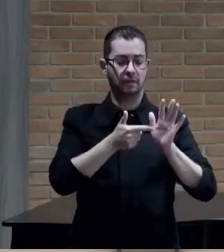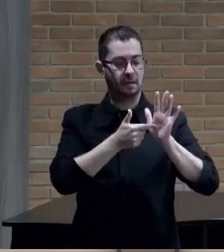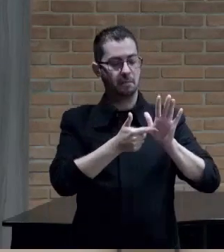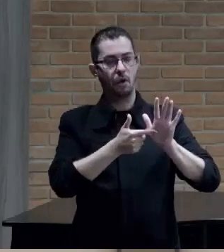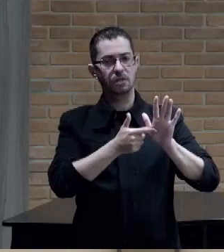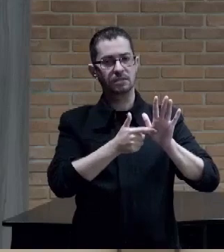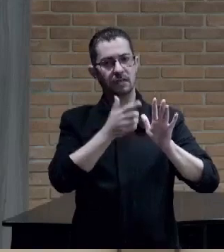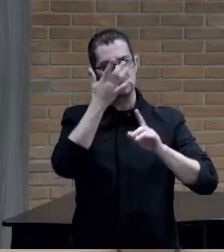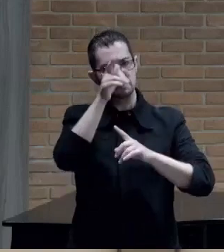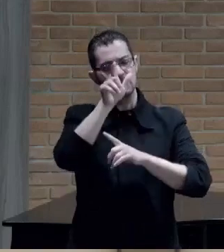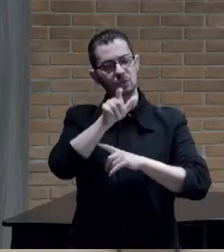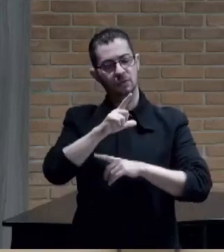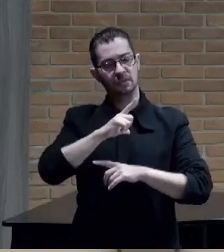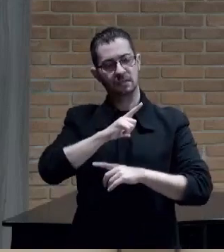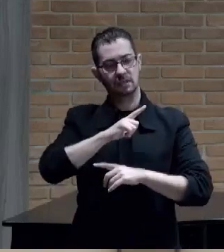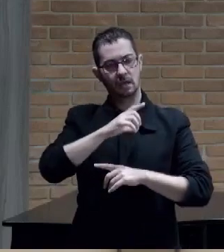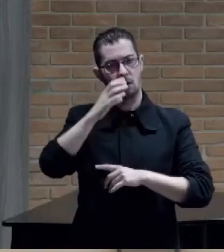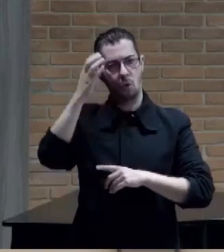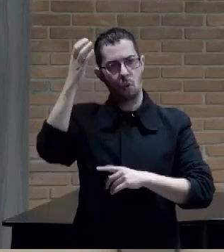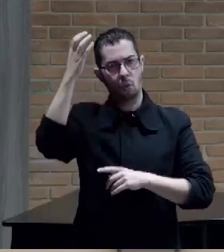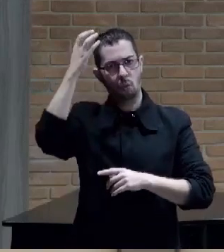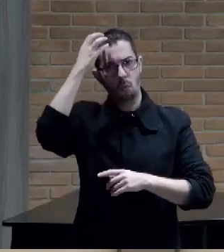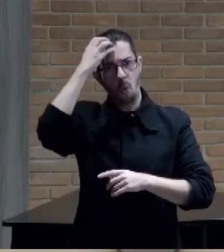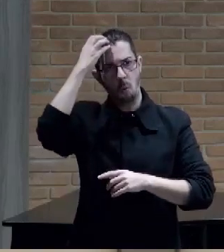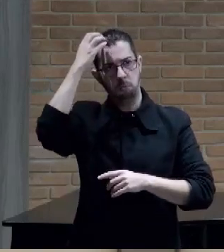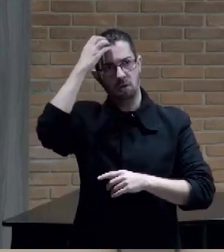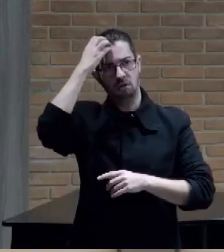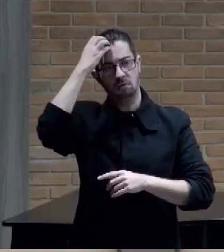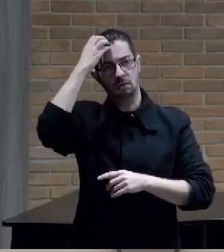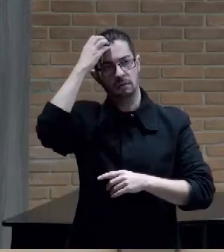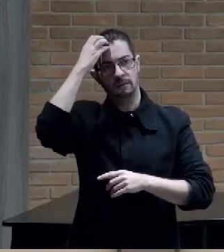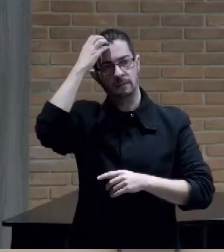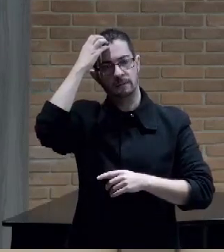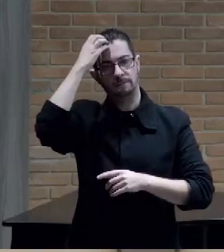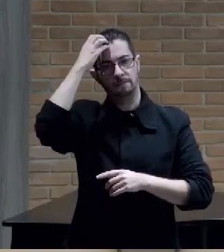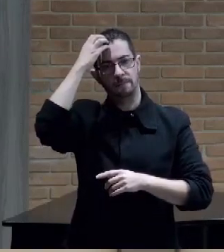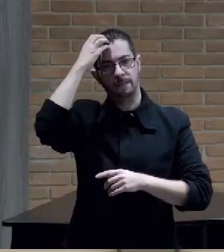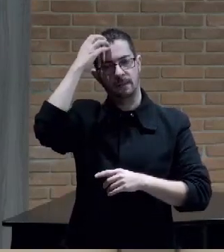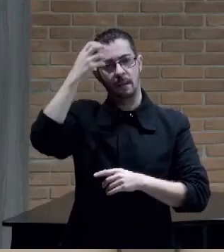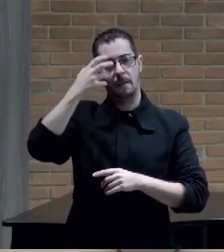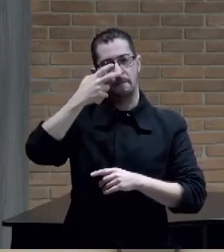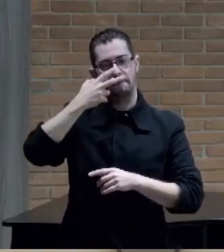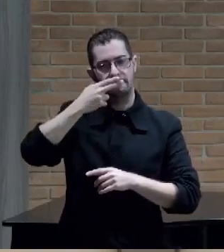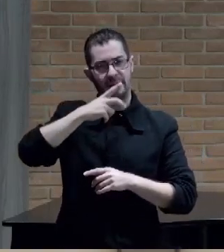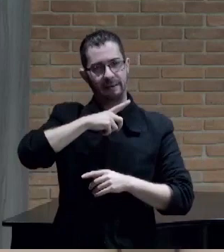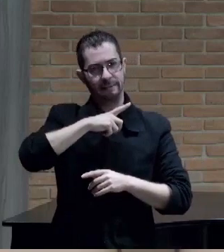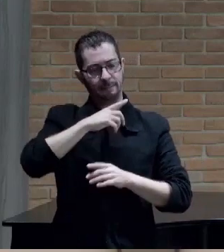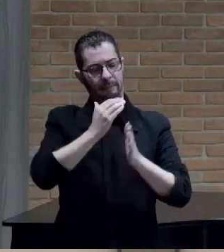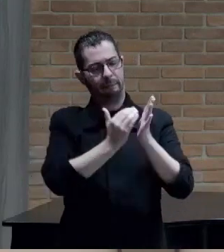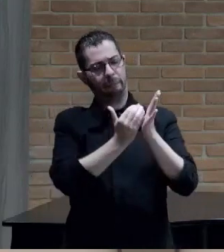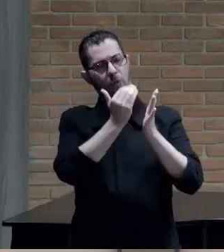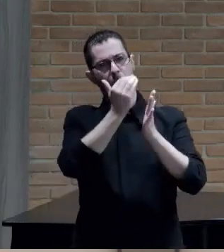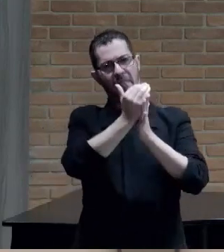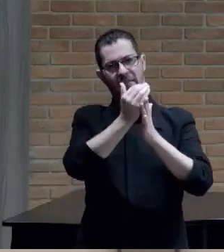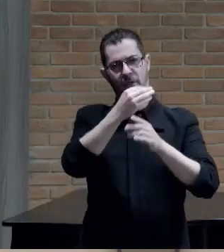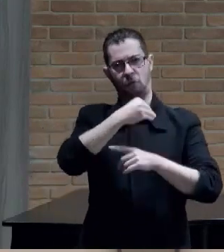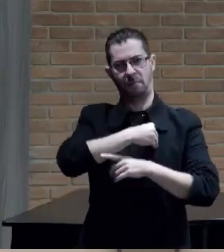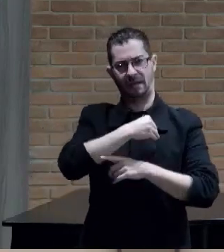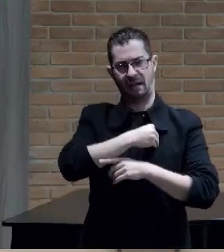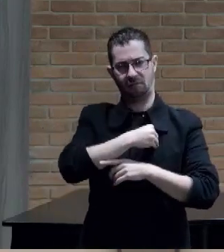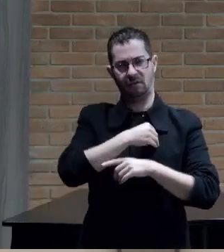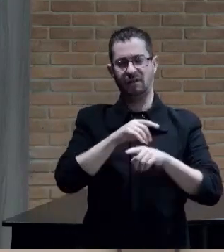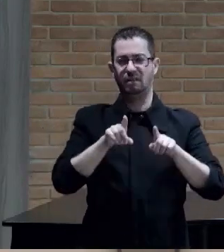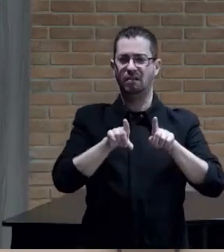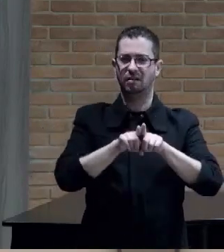as pessoas, uma dominação do pecado e também a questão da corrupção de toda